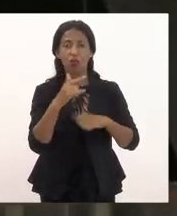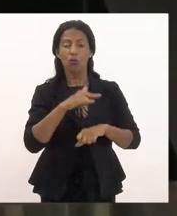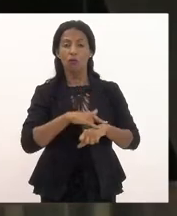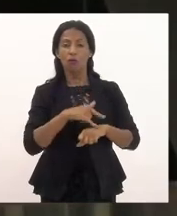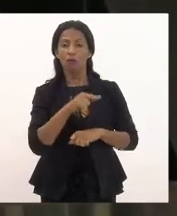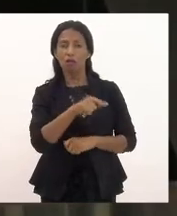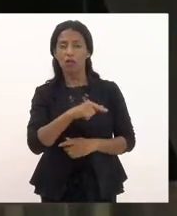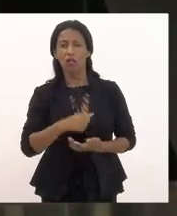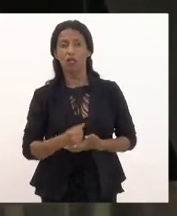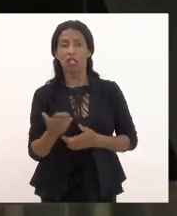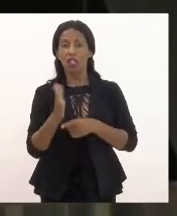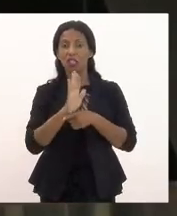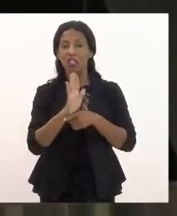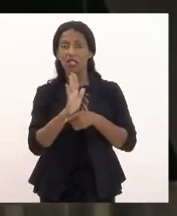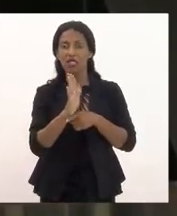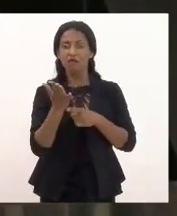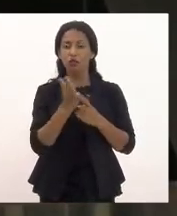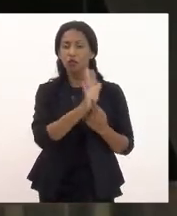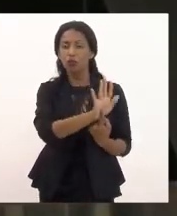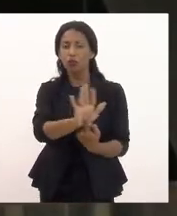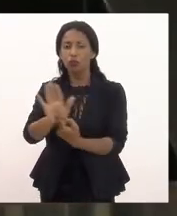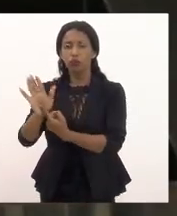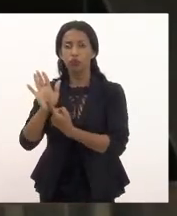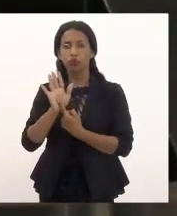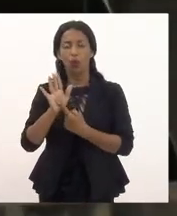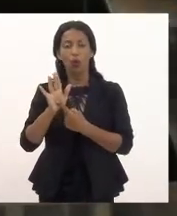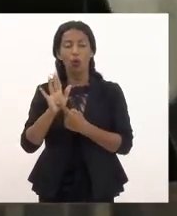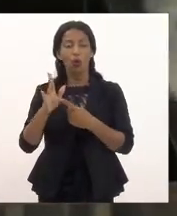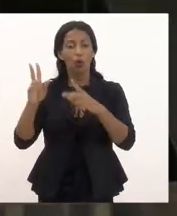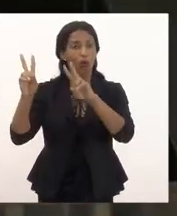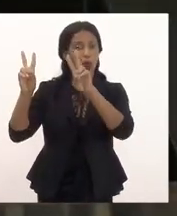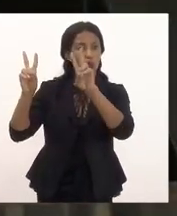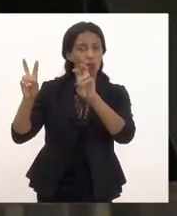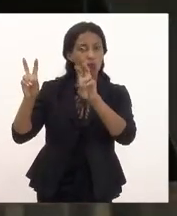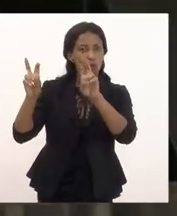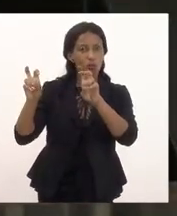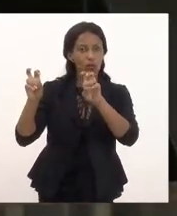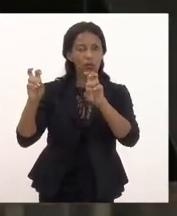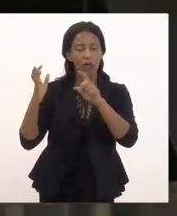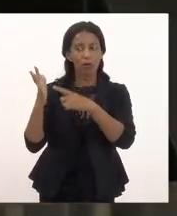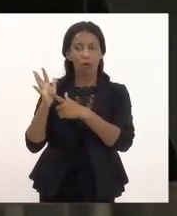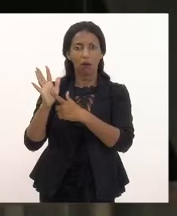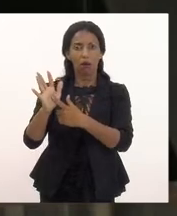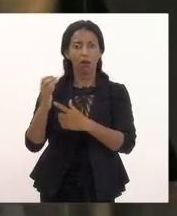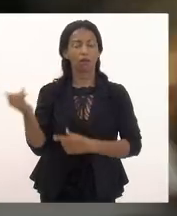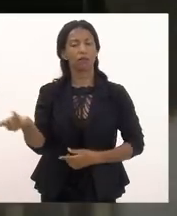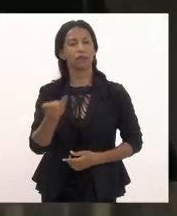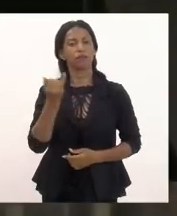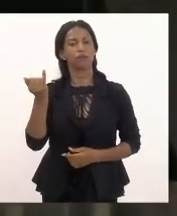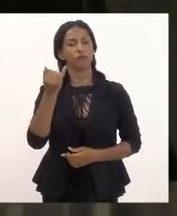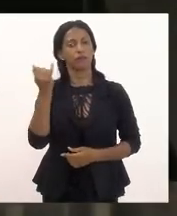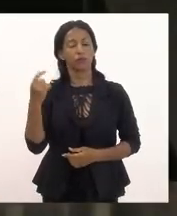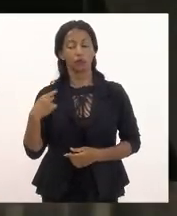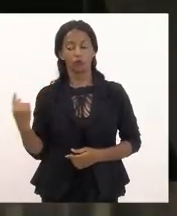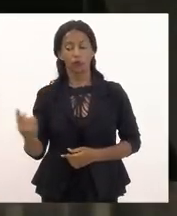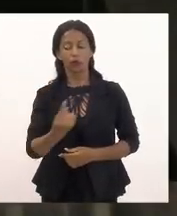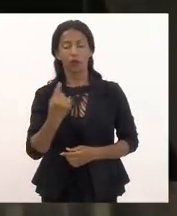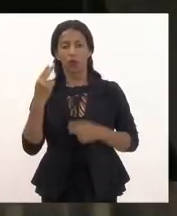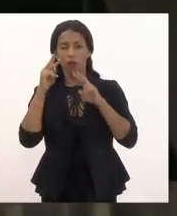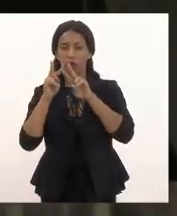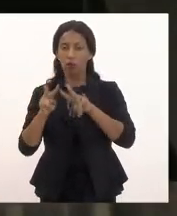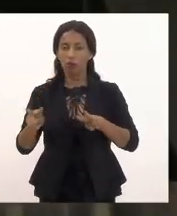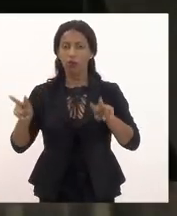banheiro. Esse vídeo circulou. O tema tem ganhado, presidente, alta relevância por nós estarmos